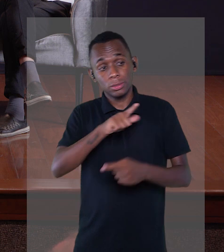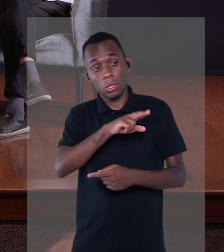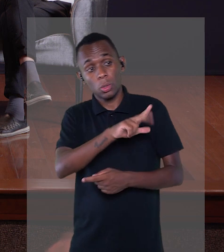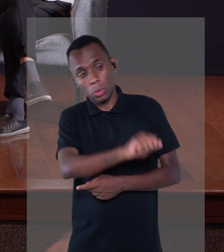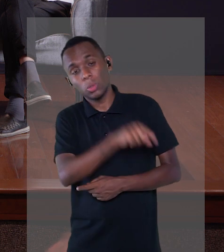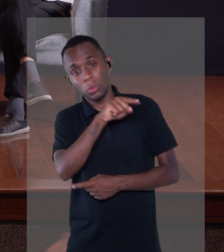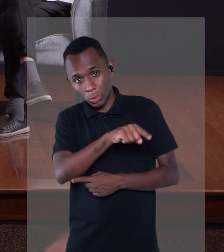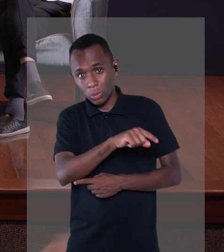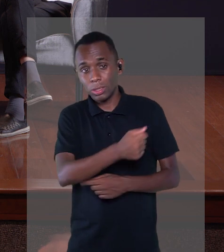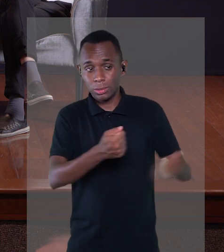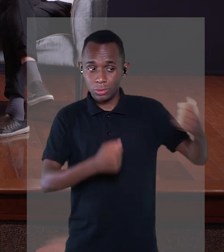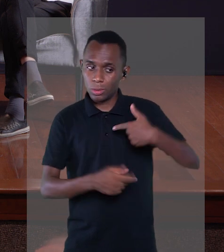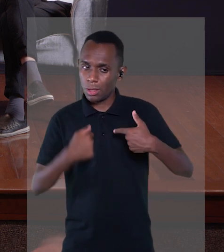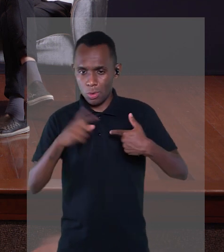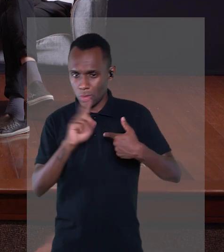mim.